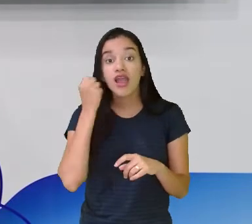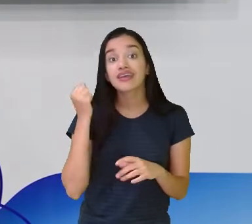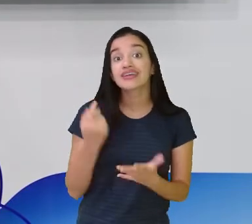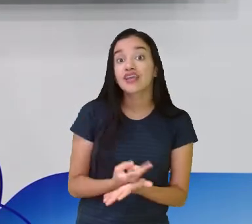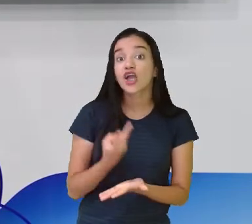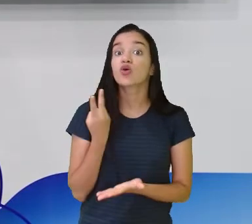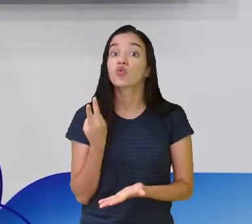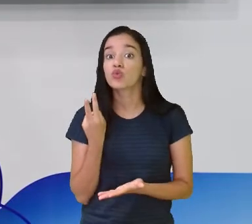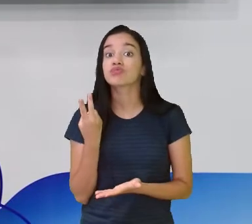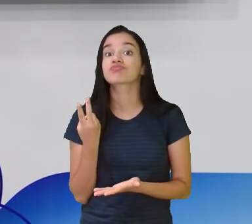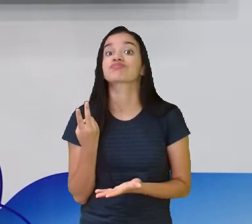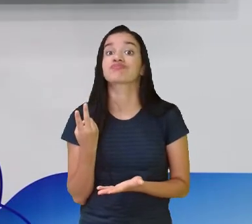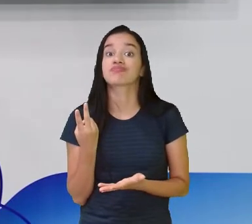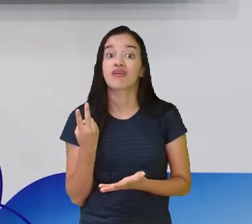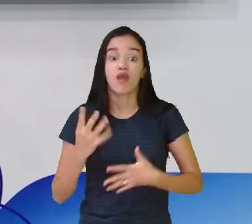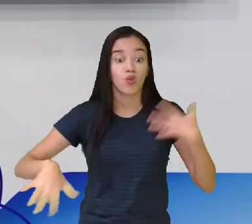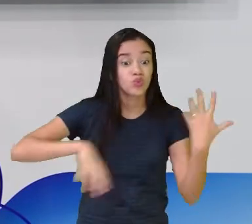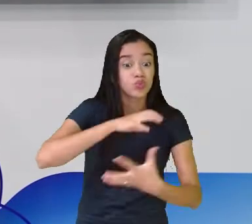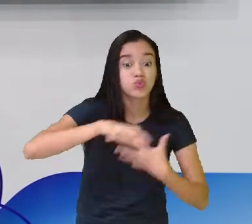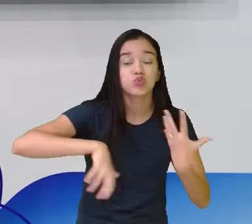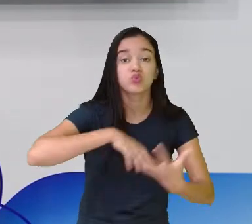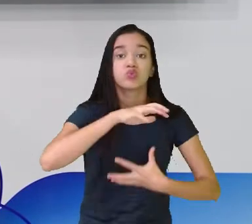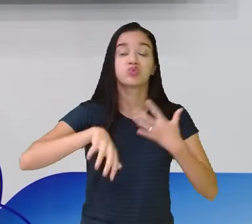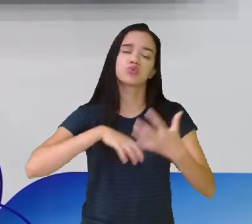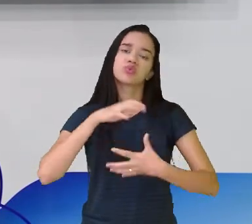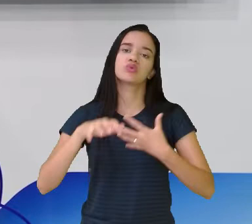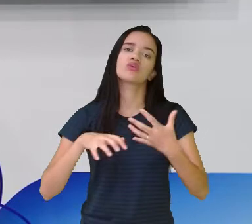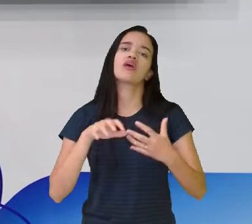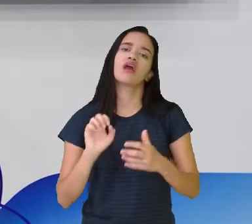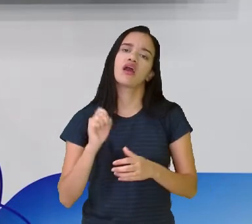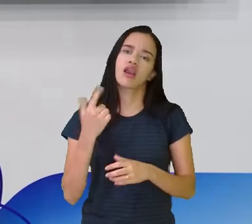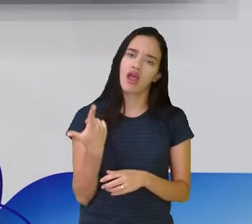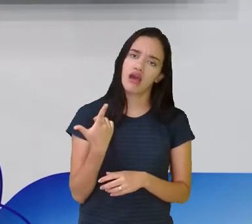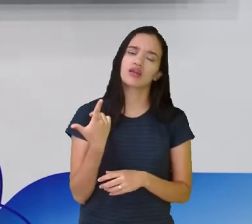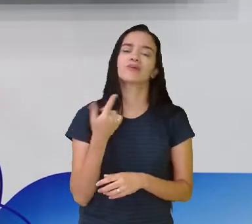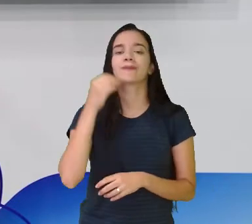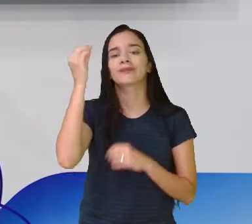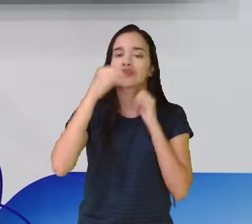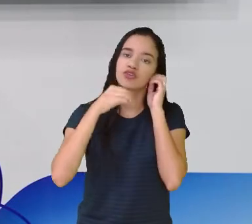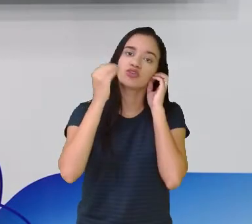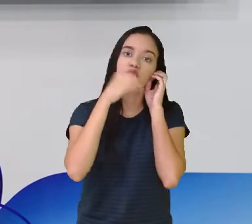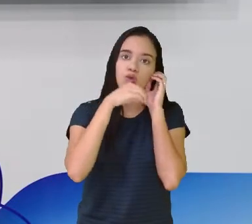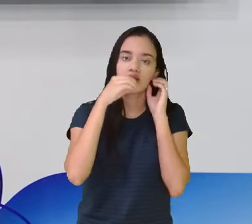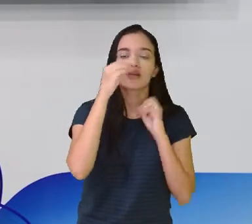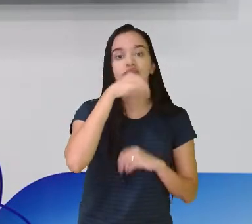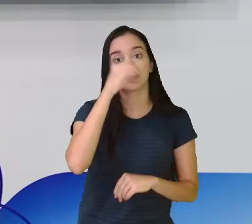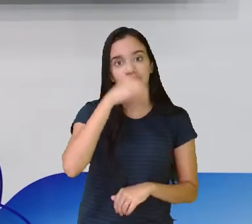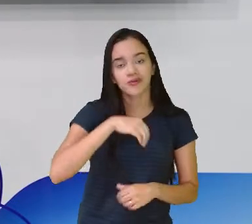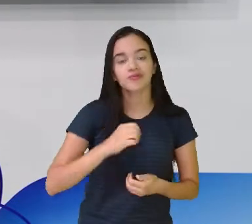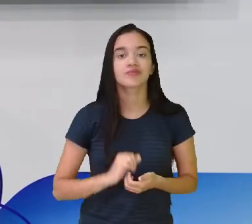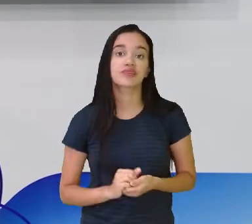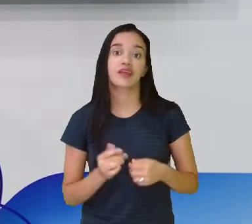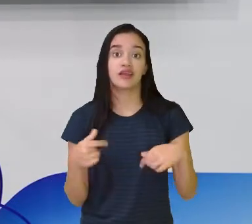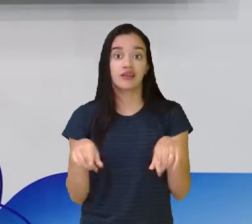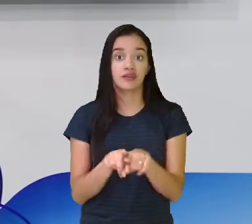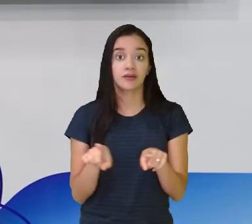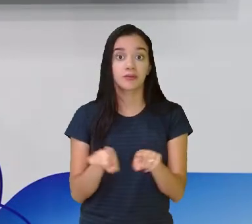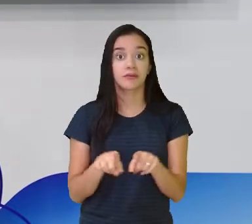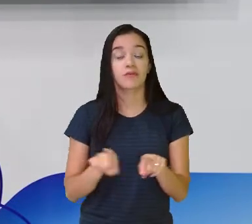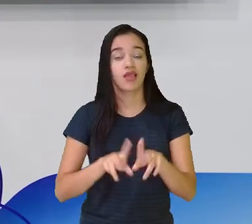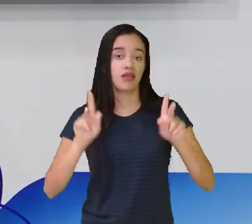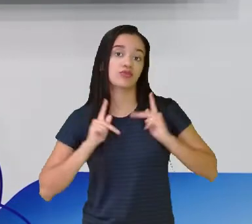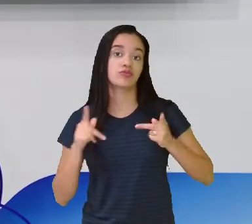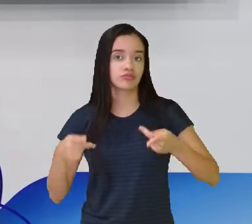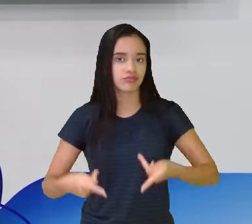acontece muitas vezes de forma desenfreada e, claro, traz prejuízos ao meio ambiente, traz prejuízos aos seres